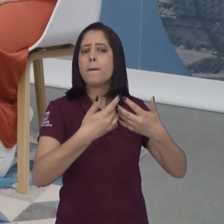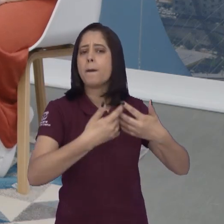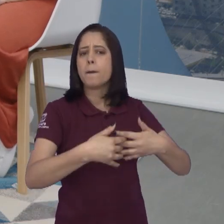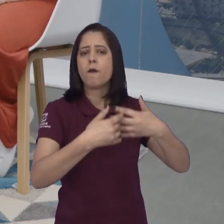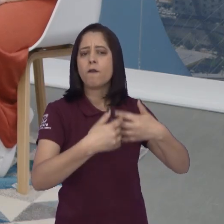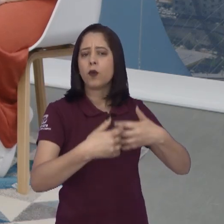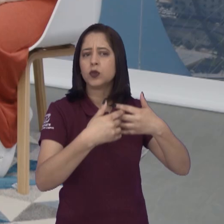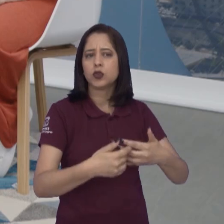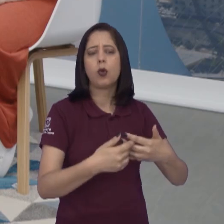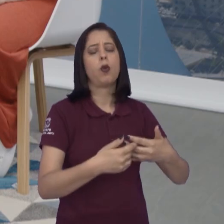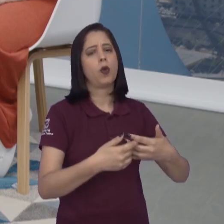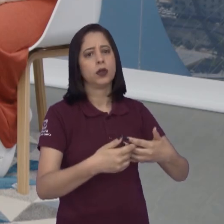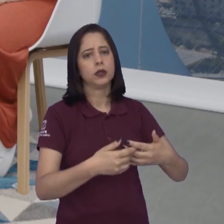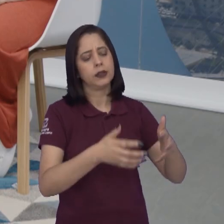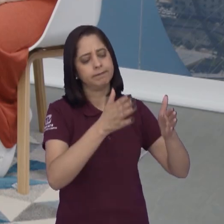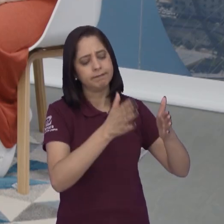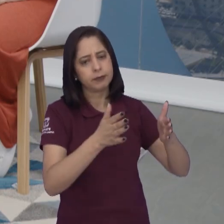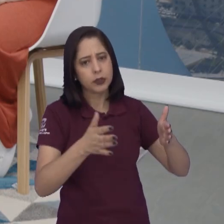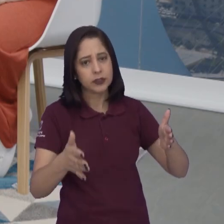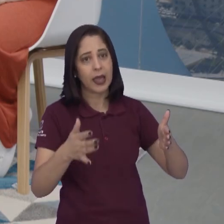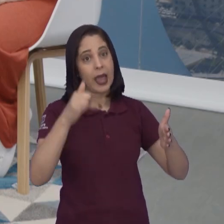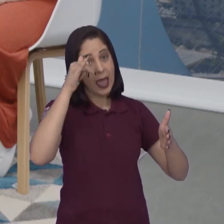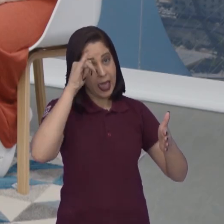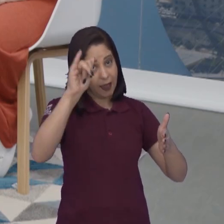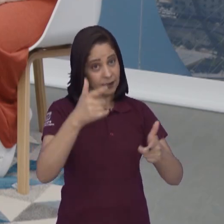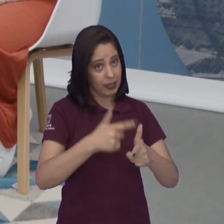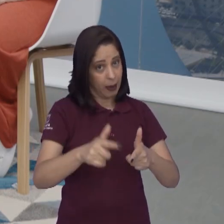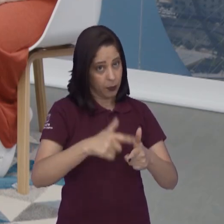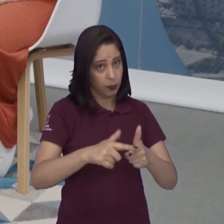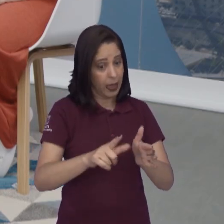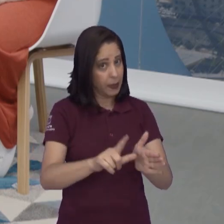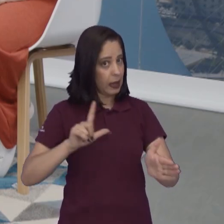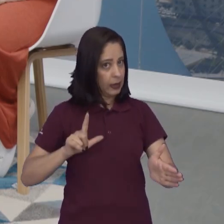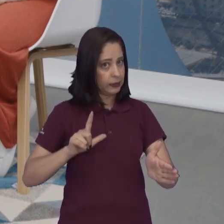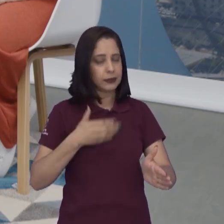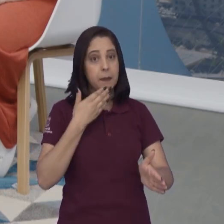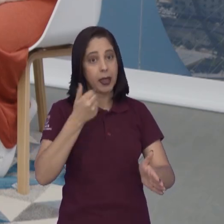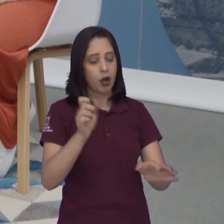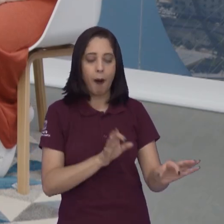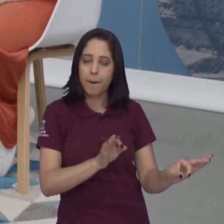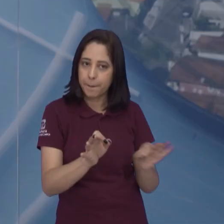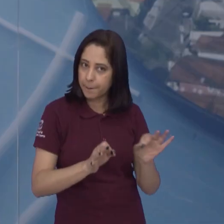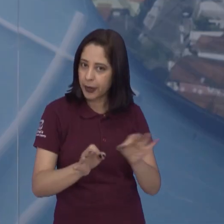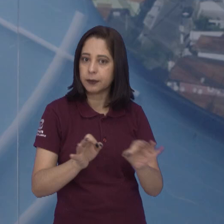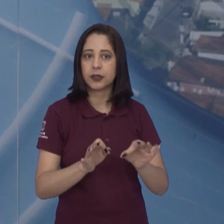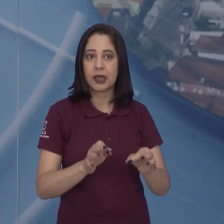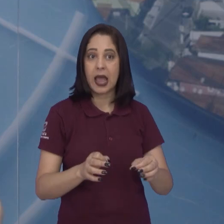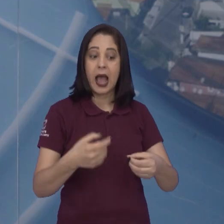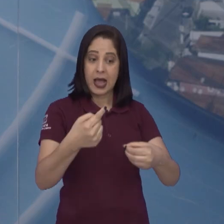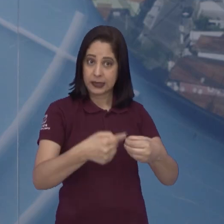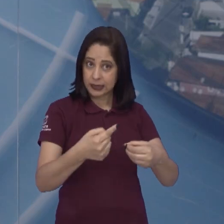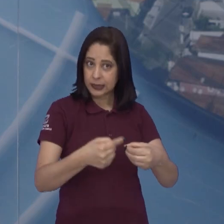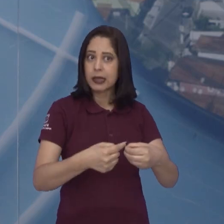todo esse processo, para a gente evitar problemas, é necessário planejamento, isso tudo na vida. No caso das cidades,